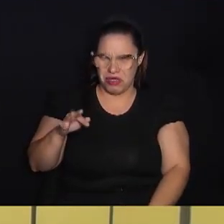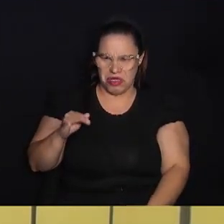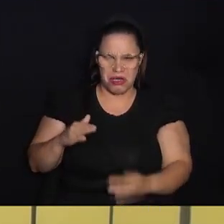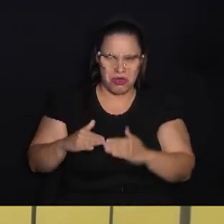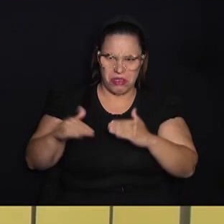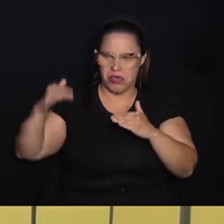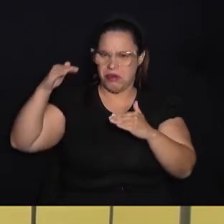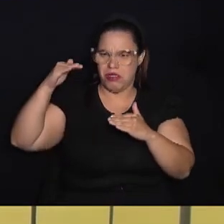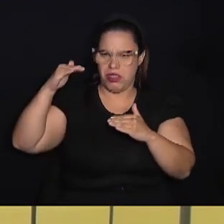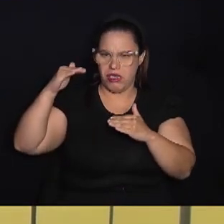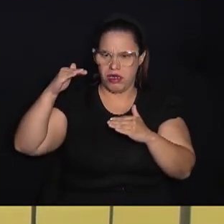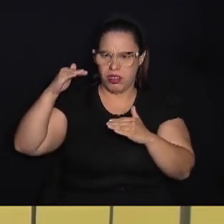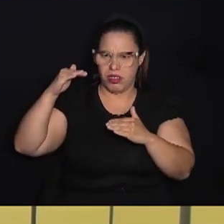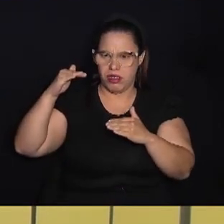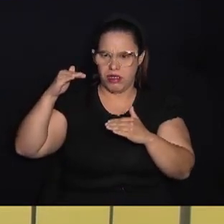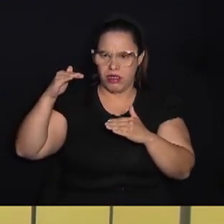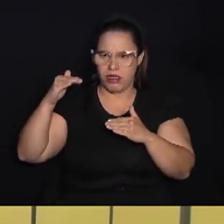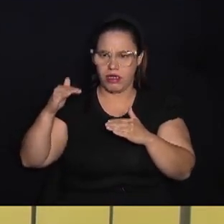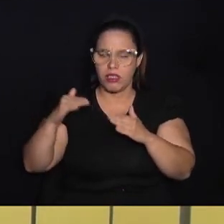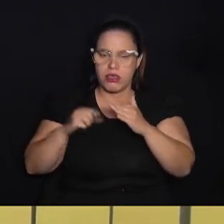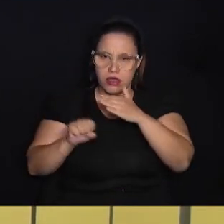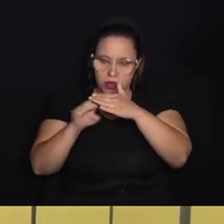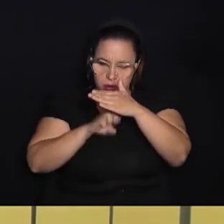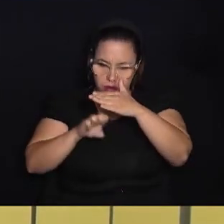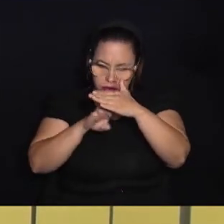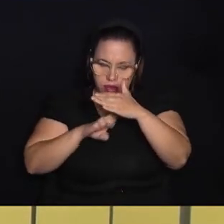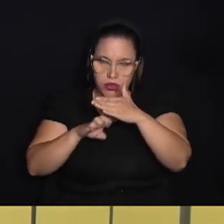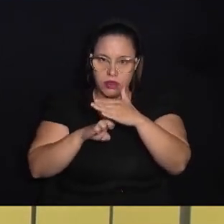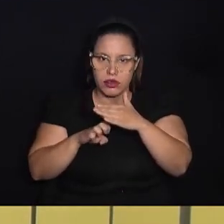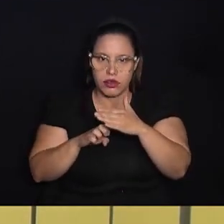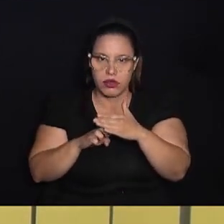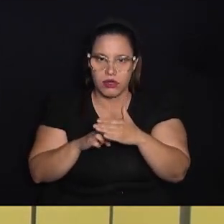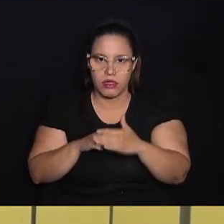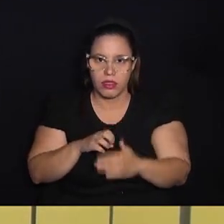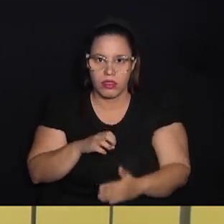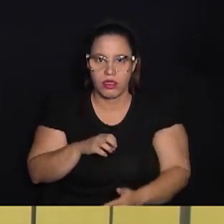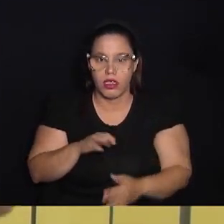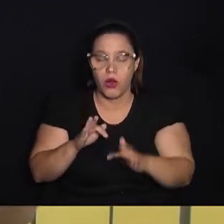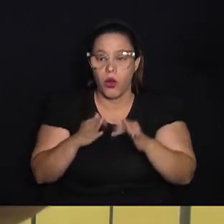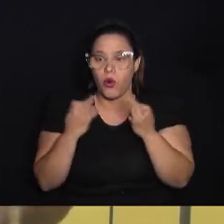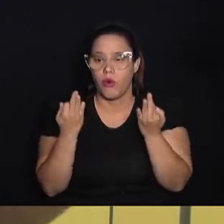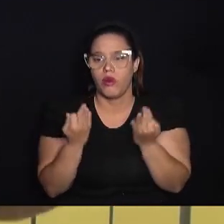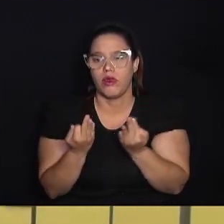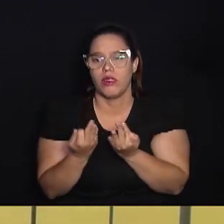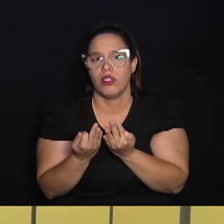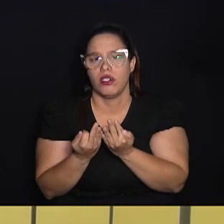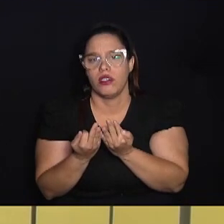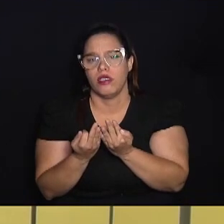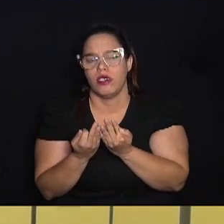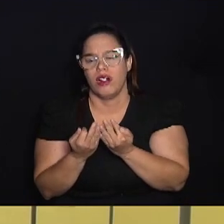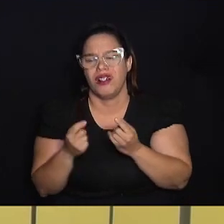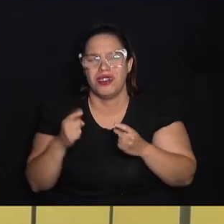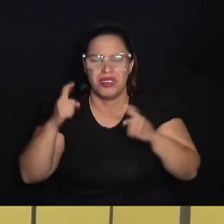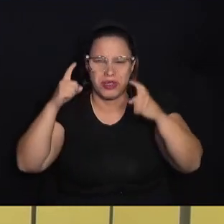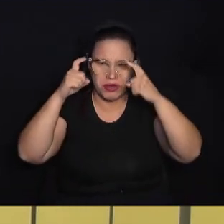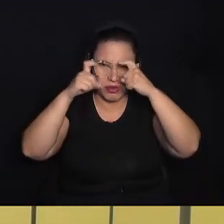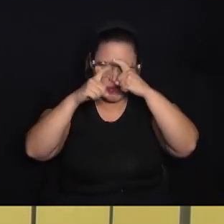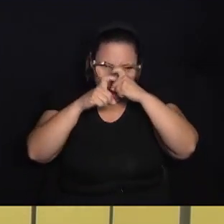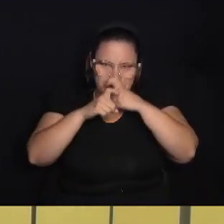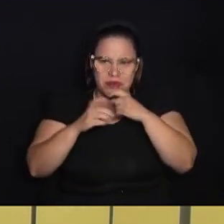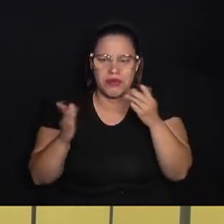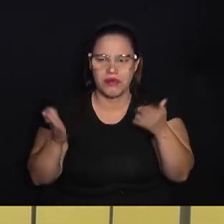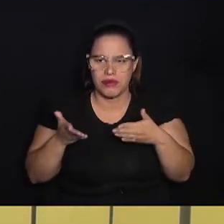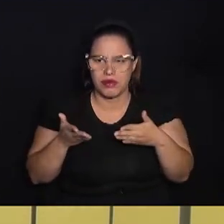não quero que o cara que vá me pague quero que o cara um um um pai pô uma família que tá passando a gente sabe a dificuldade que as pessoas têm hoje em dia